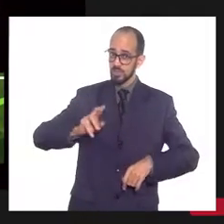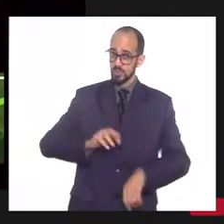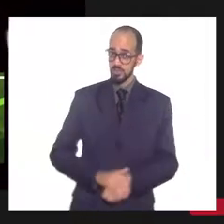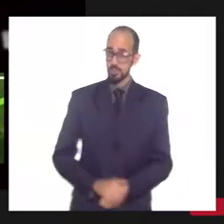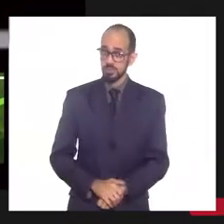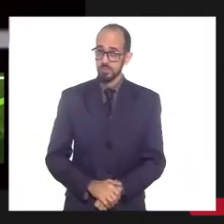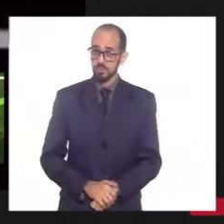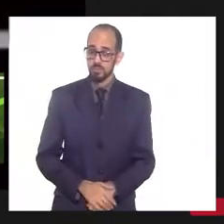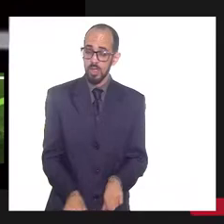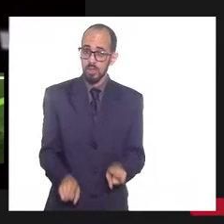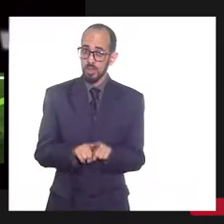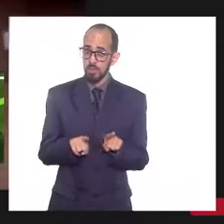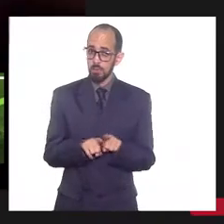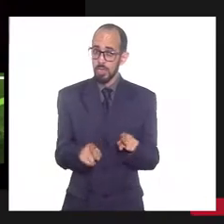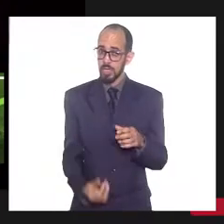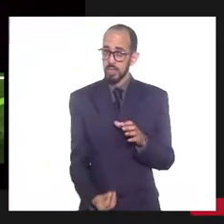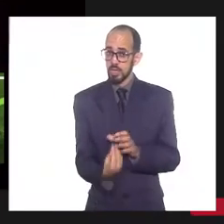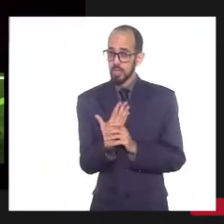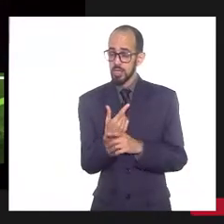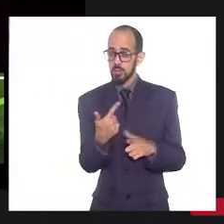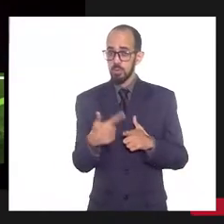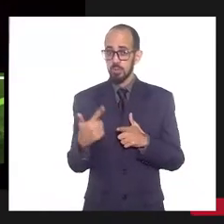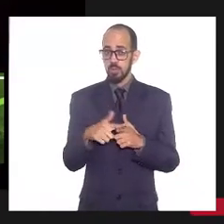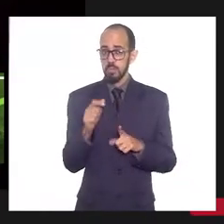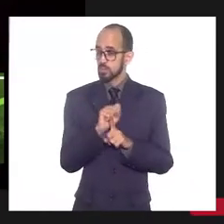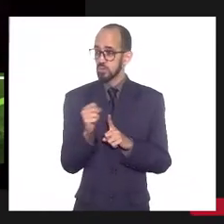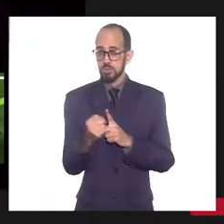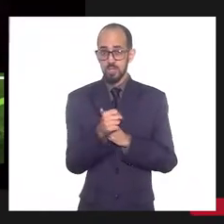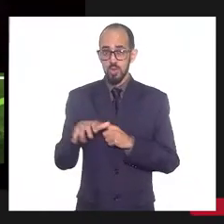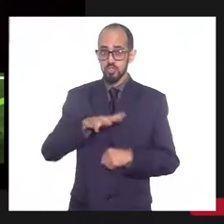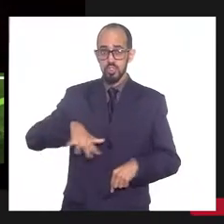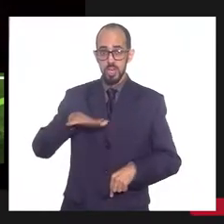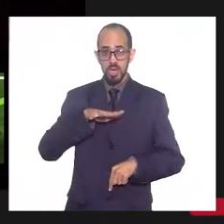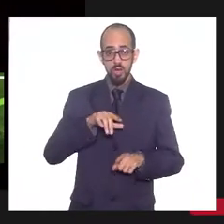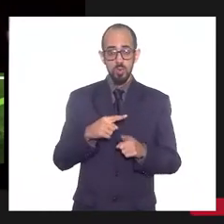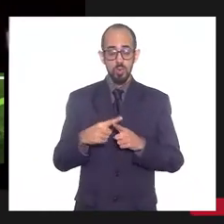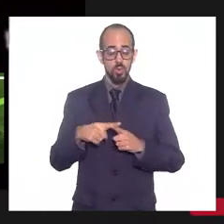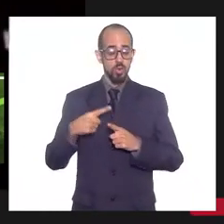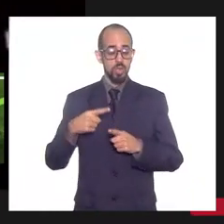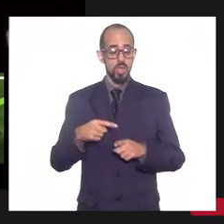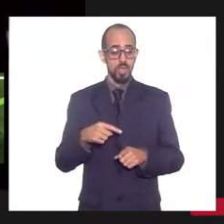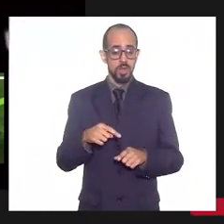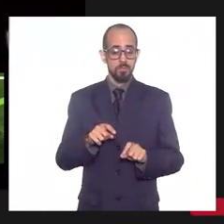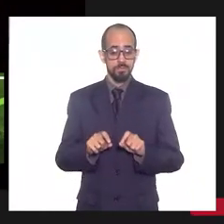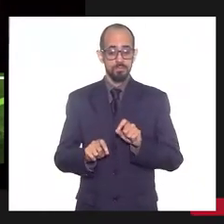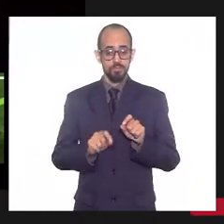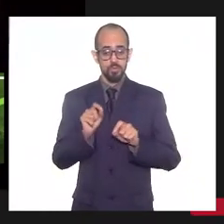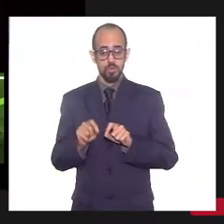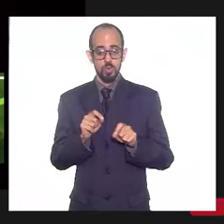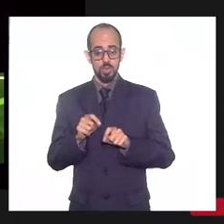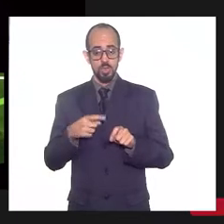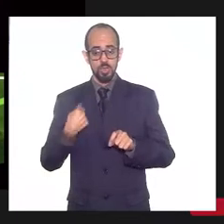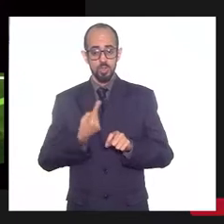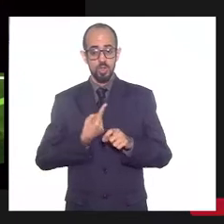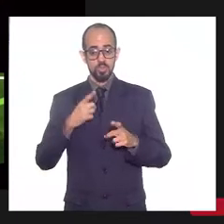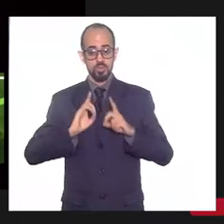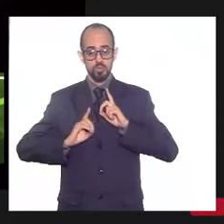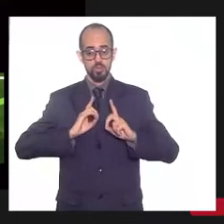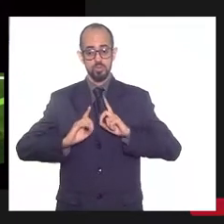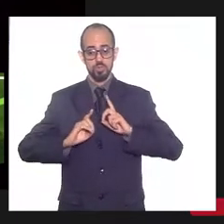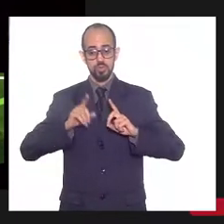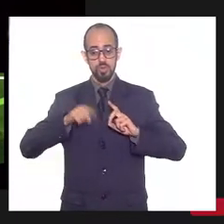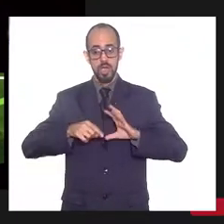eu só atinge a sociedade como um todo porque o que está se discutindo aqui a liberdade